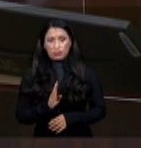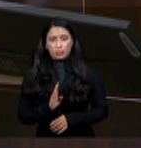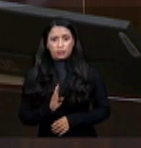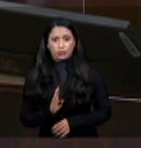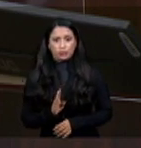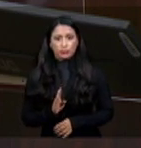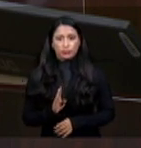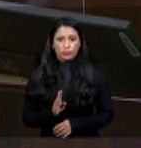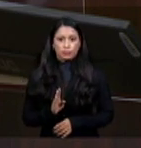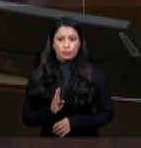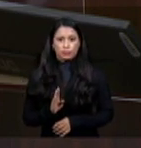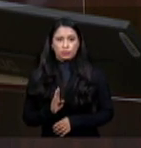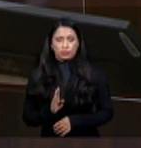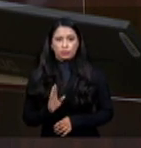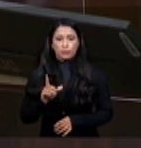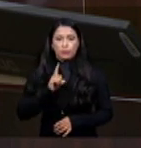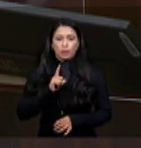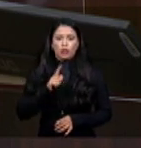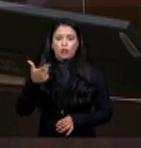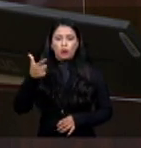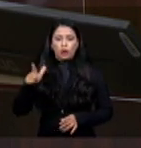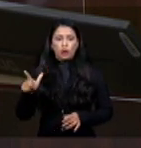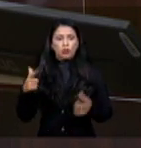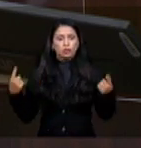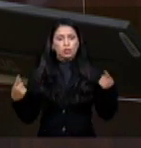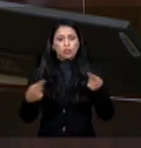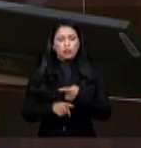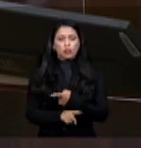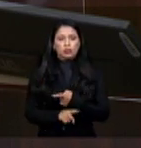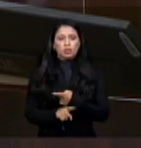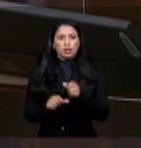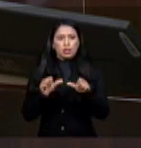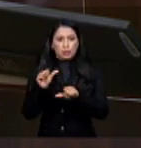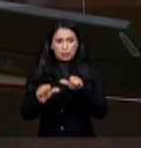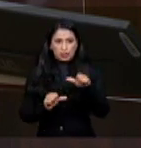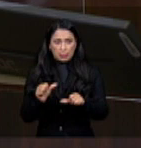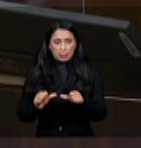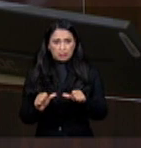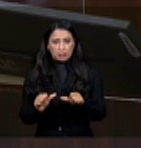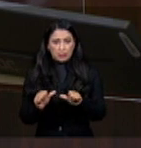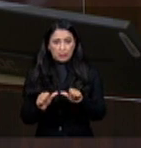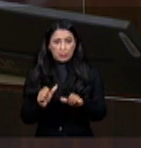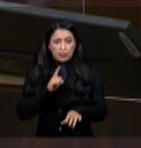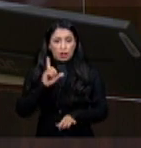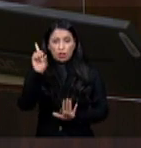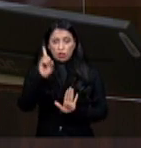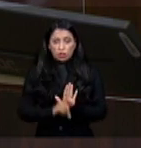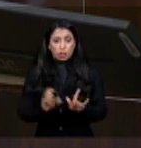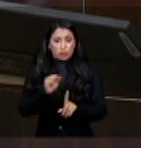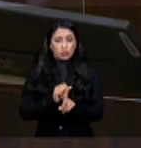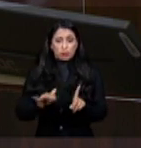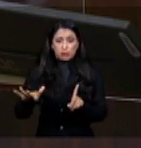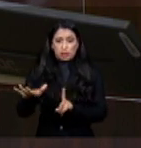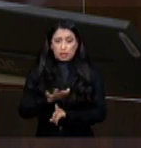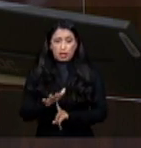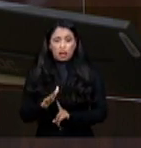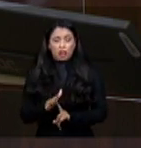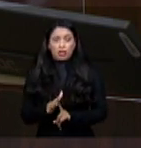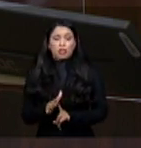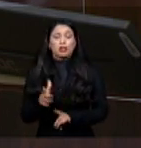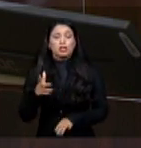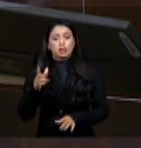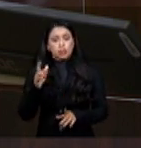ordem primeiro na ordem invertida primeiros teriam sido deflagradas de redes sociais seguintes o